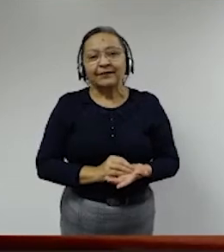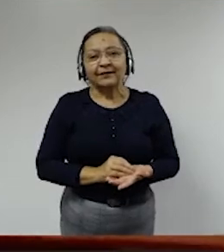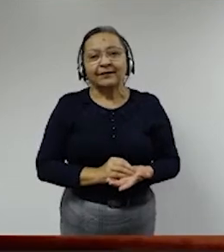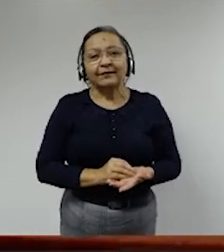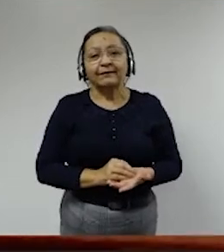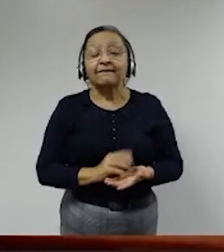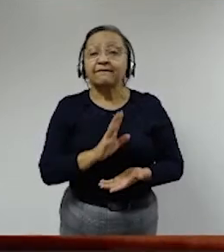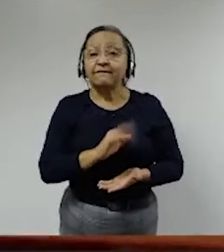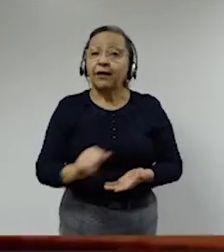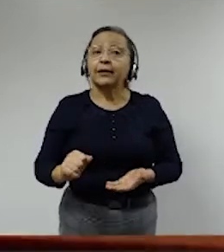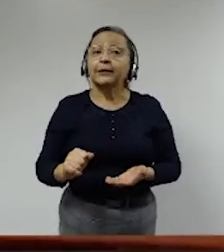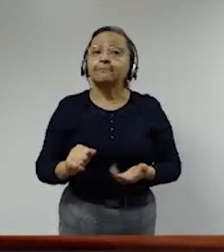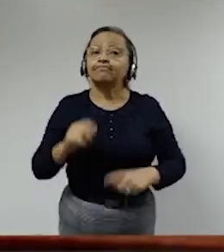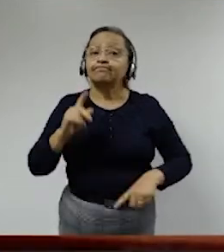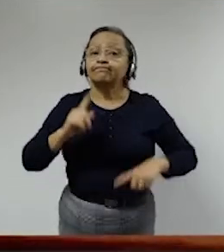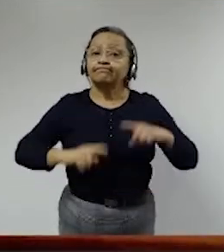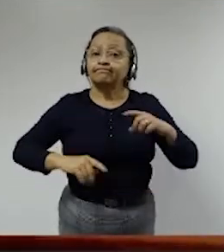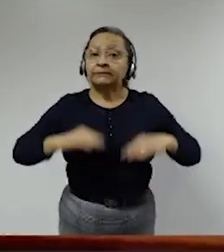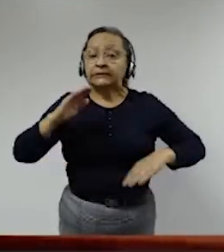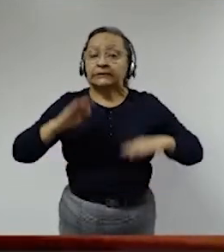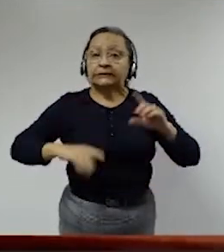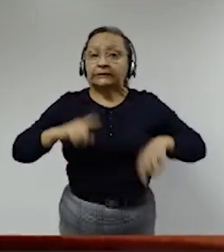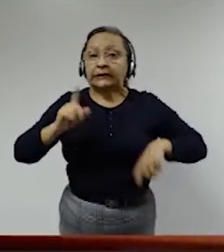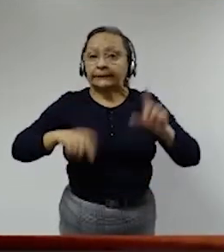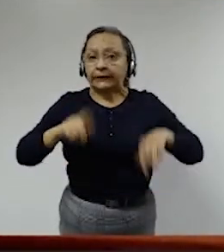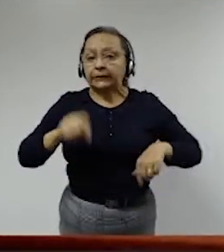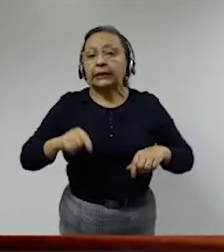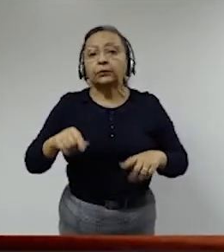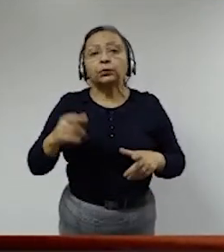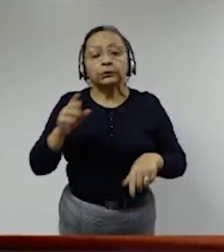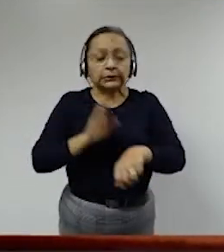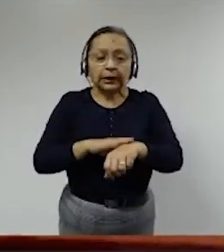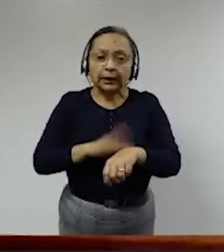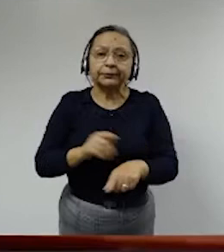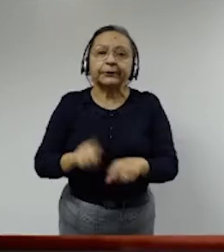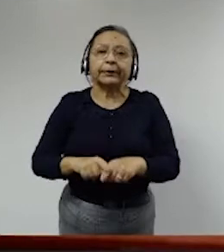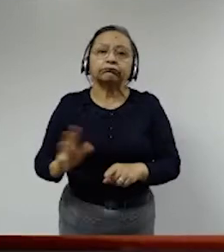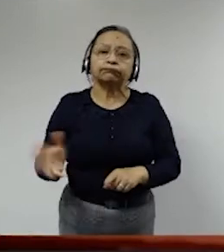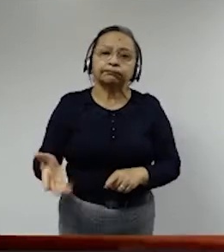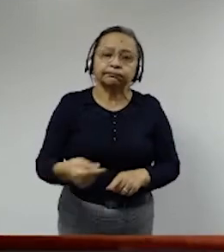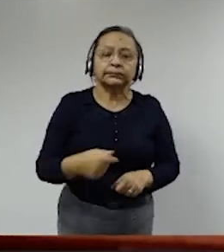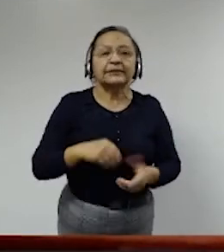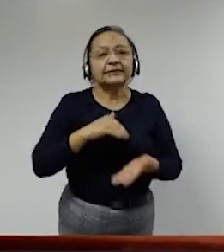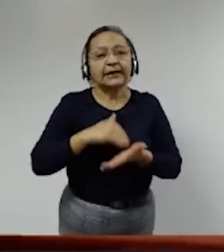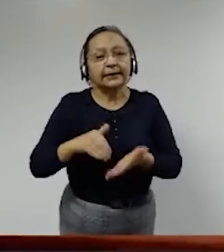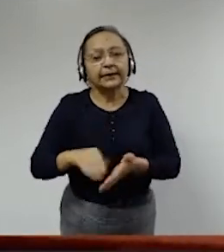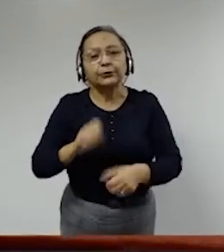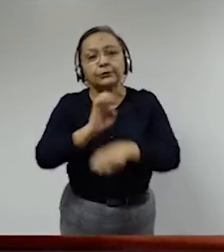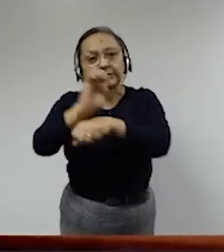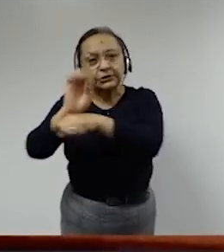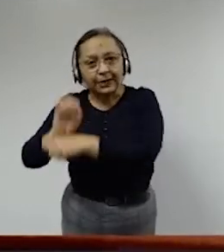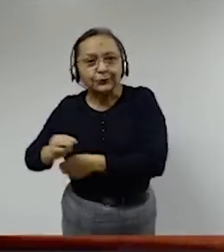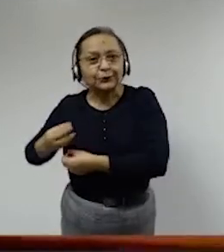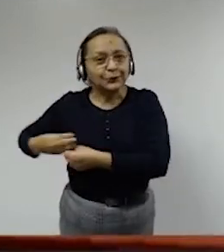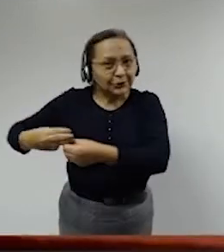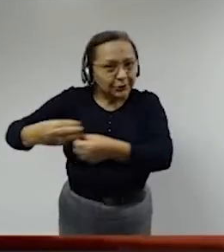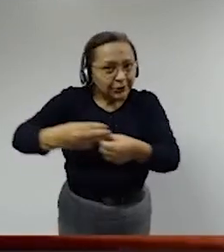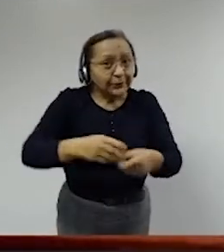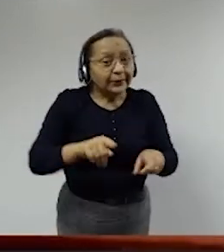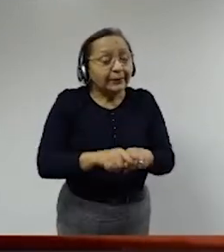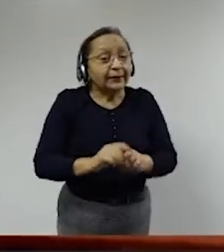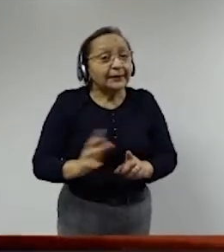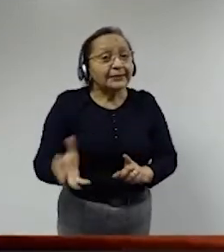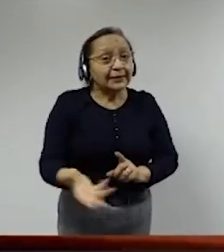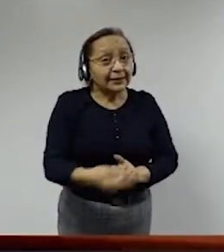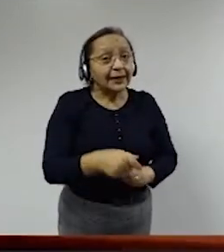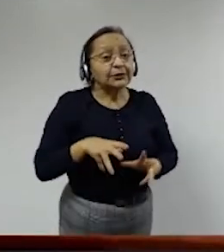vai depender da velocidade, né, das secretarias, né, dos estados e dos municípios em dar